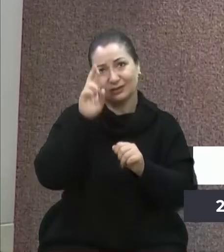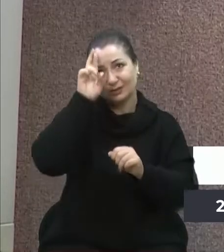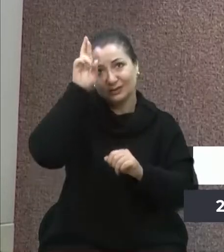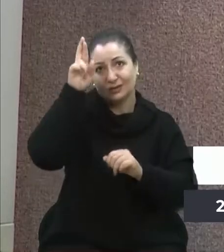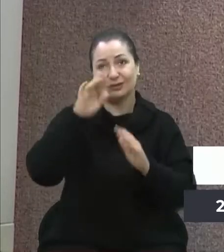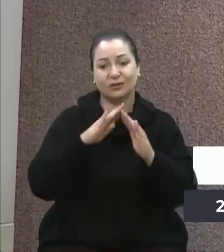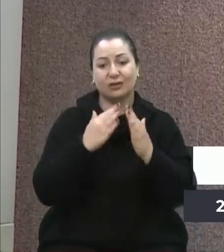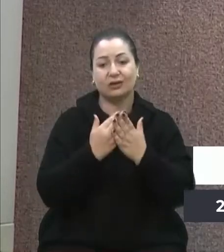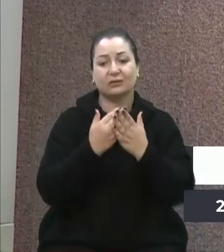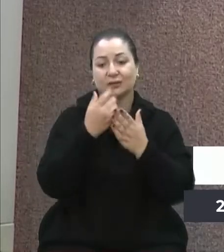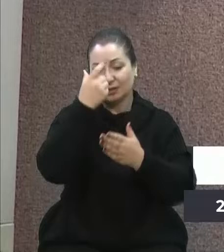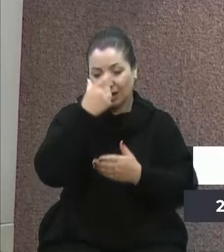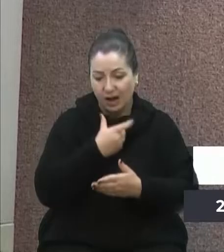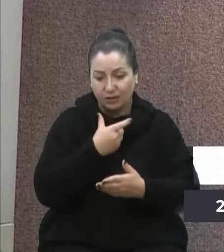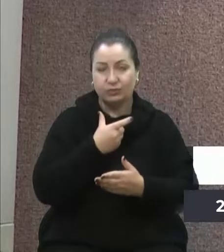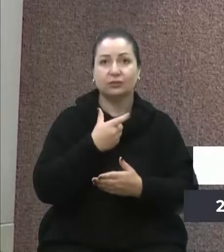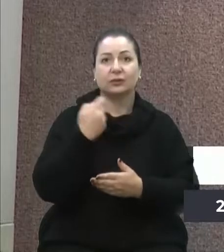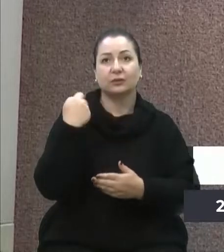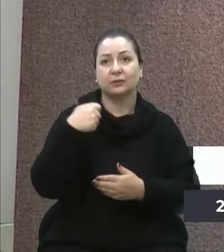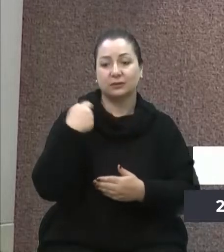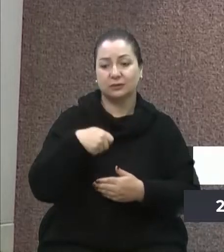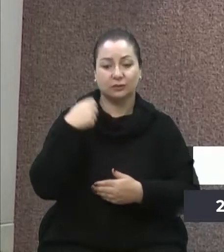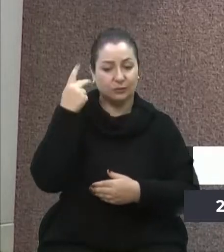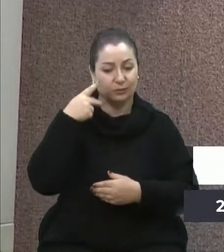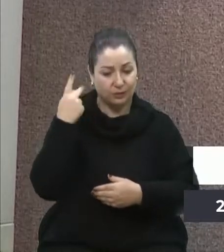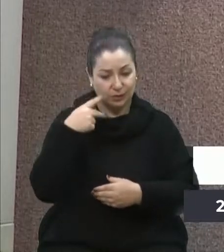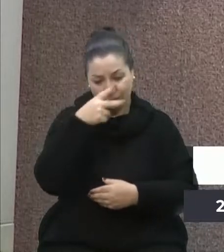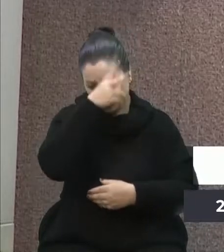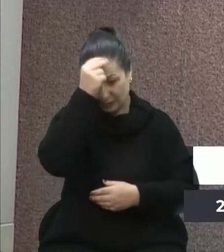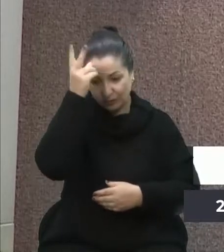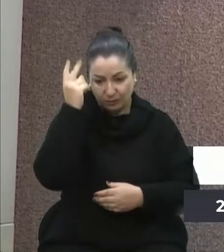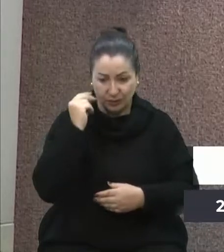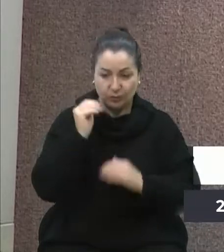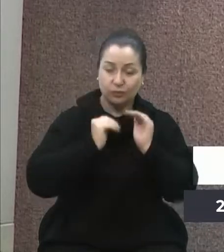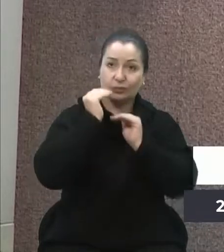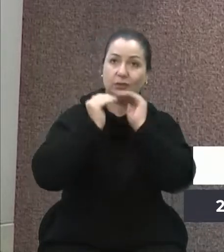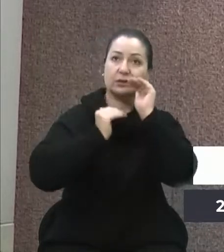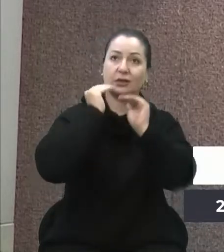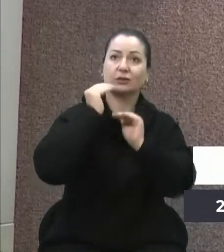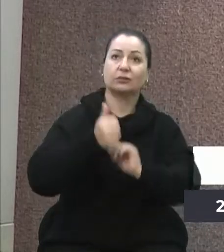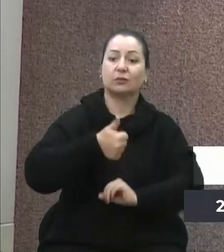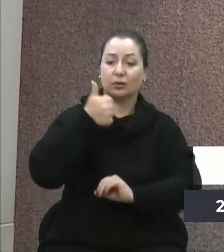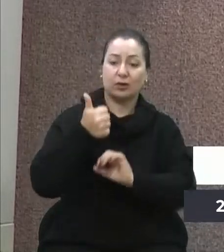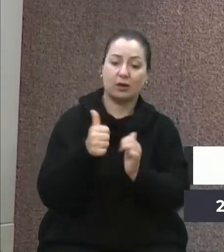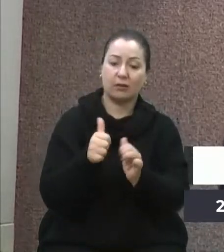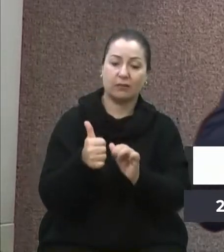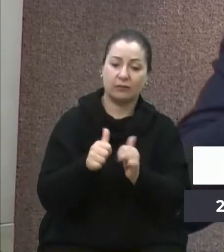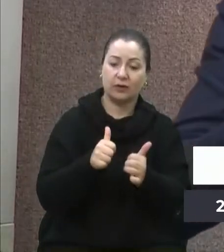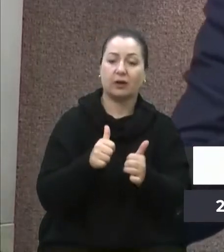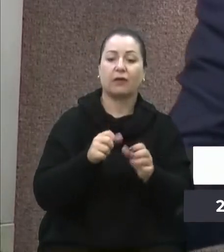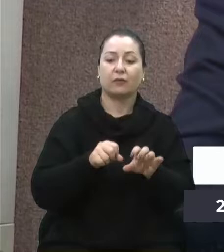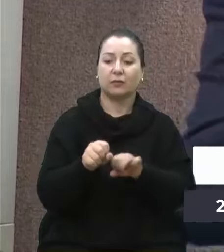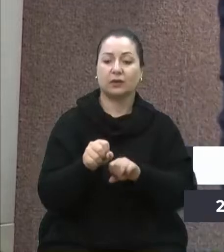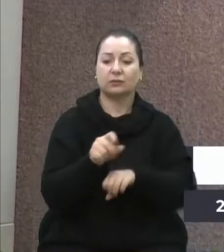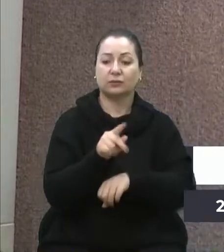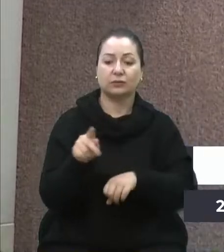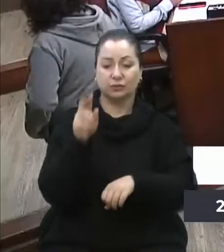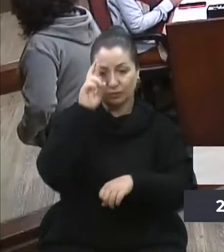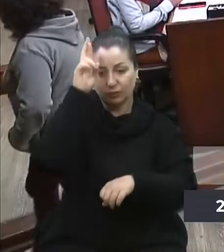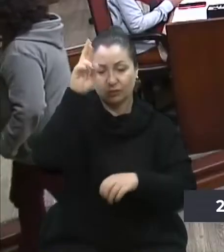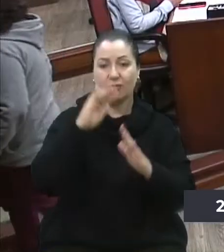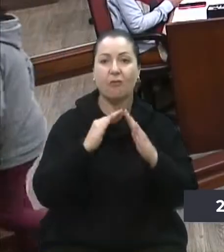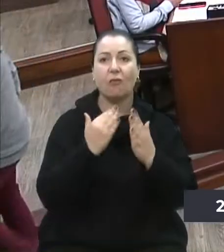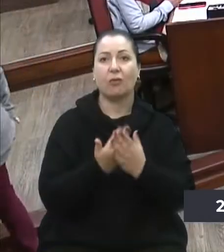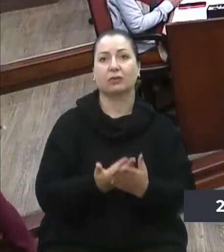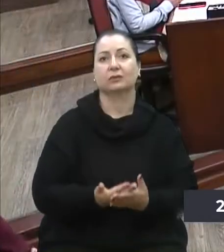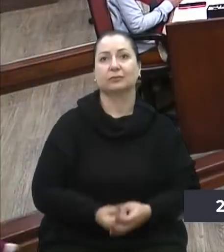progresso. A gente tem que cada vez melhorar mais a qualificação dos nossos professores e a dos diretores das nossas escolas. Muito obrigado. Declarar voto, presidente. Para